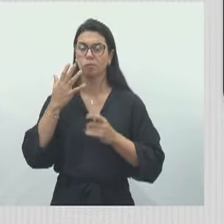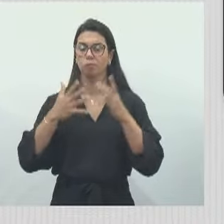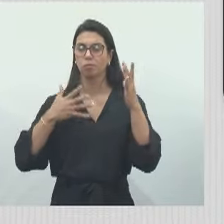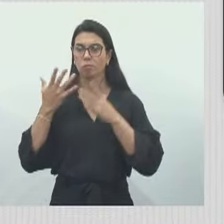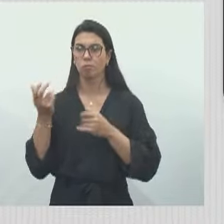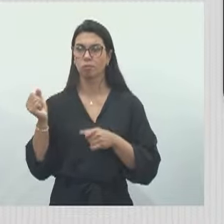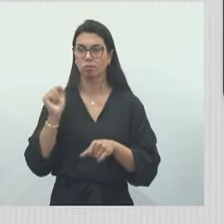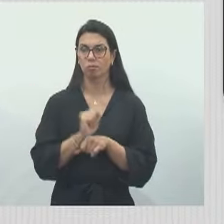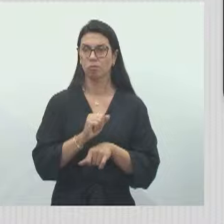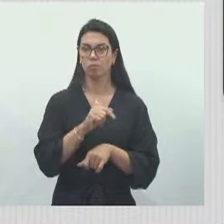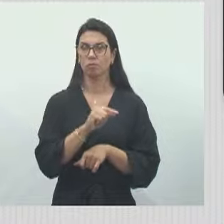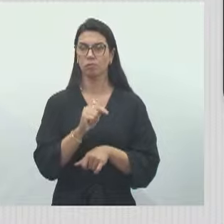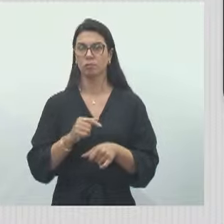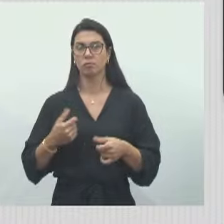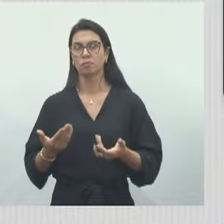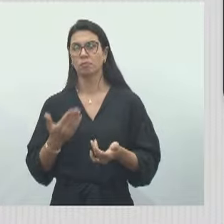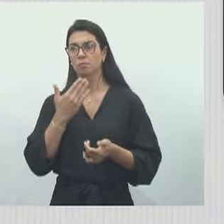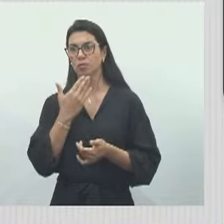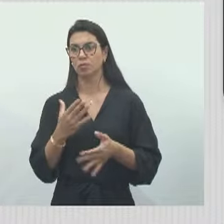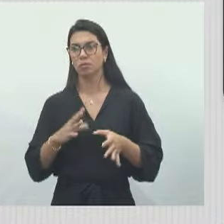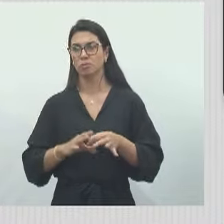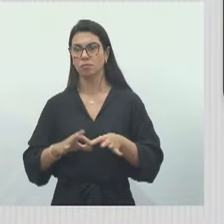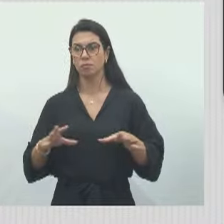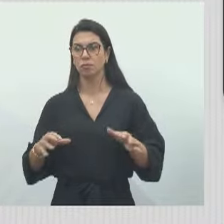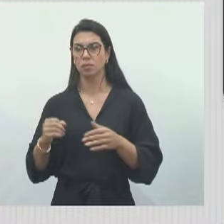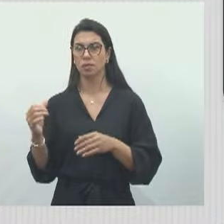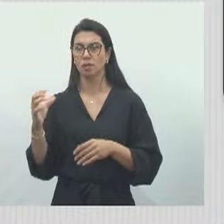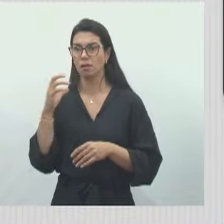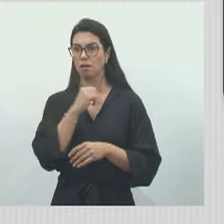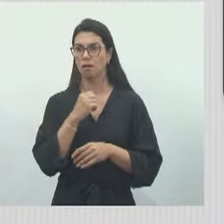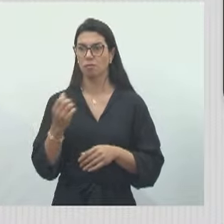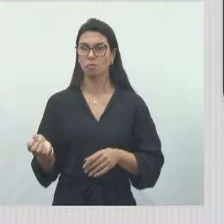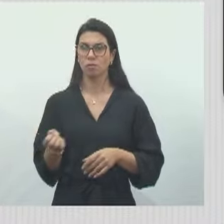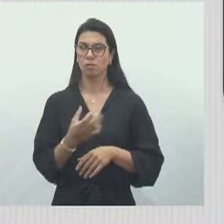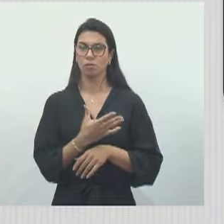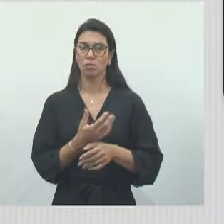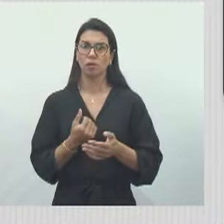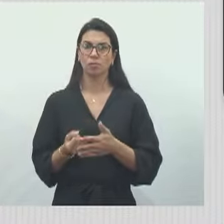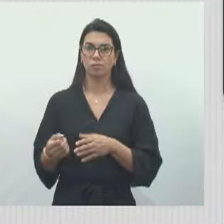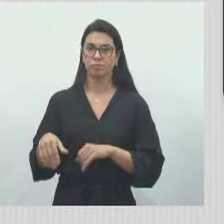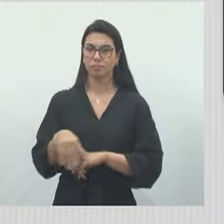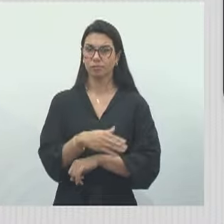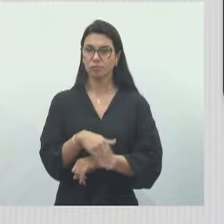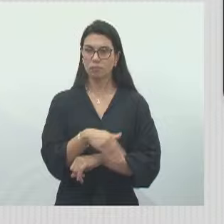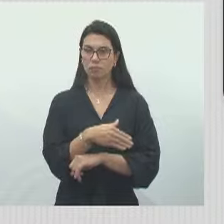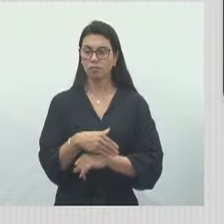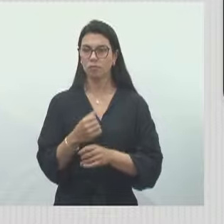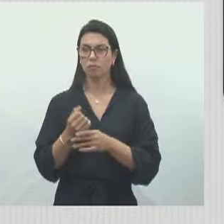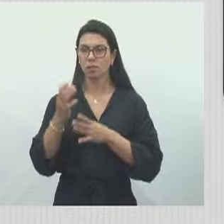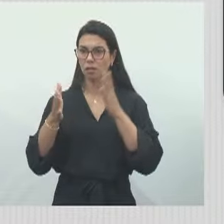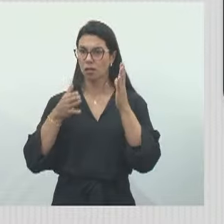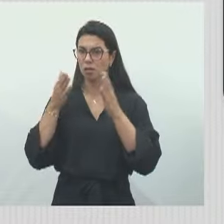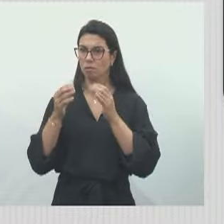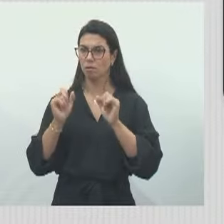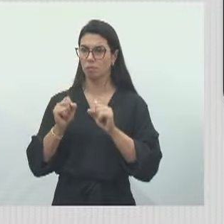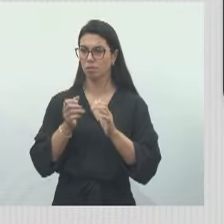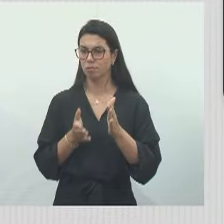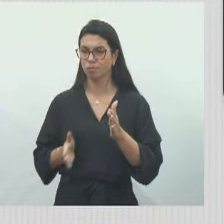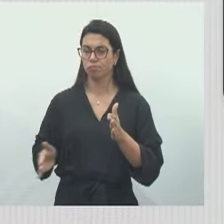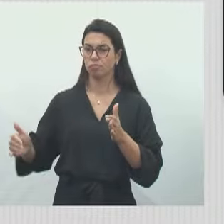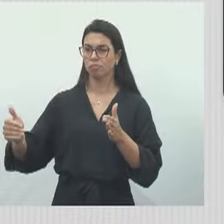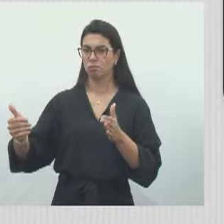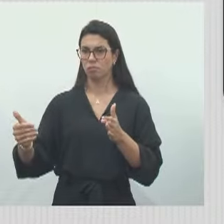firme para que seja liberado o mais rápido possível aquela nova avenida que é para que os caminhões passe por lá para que a gente desafogue o trânsito